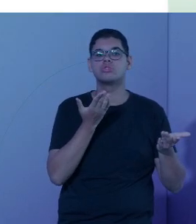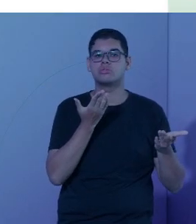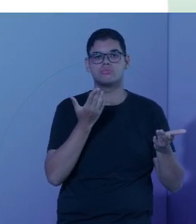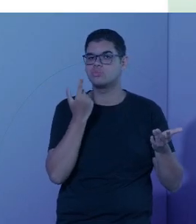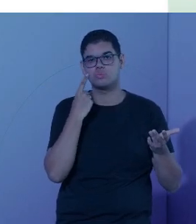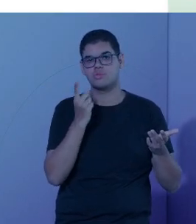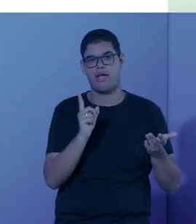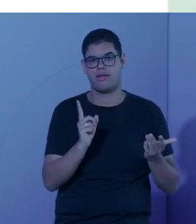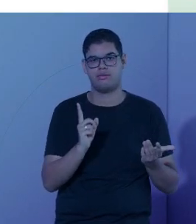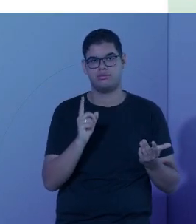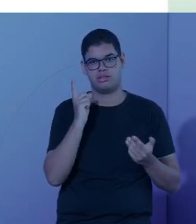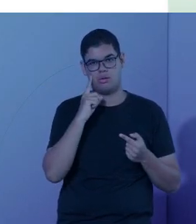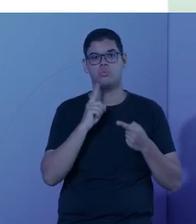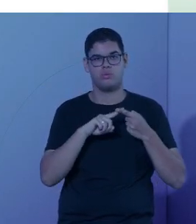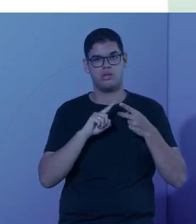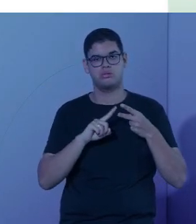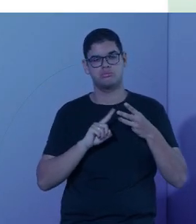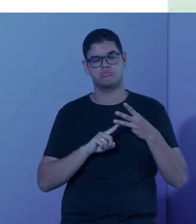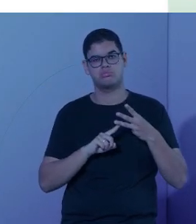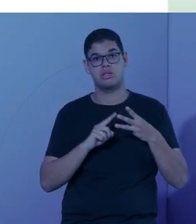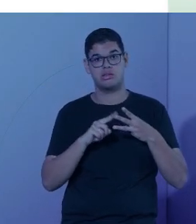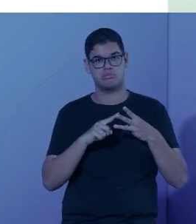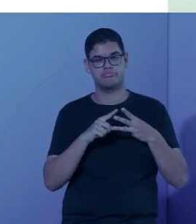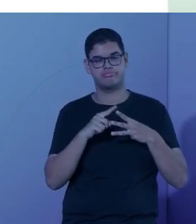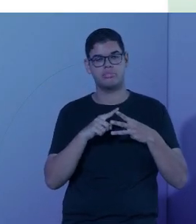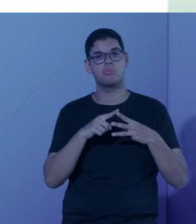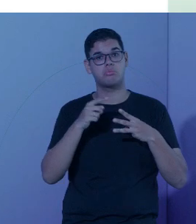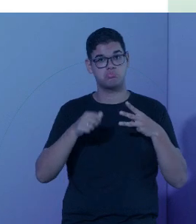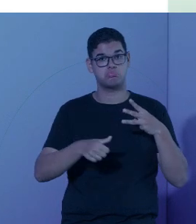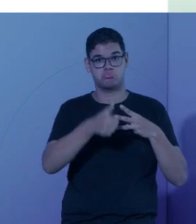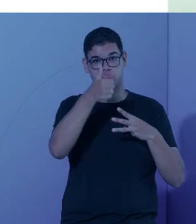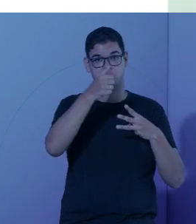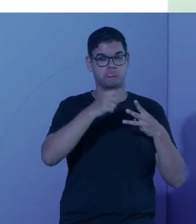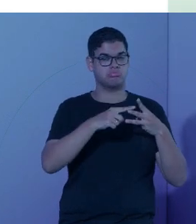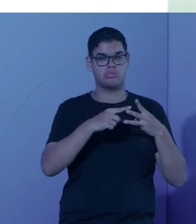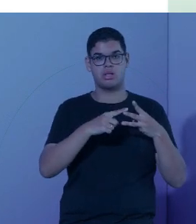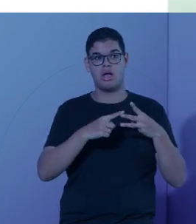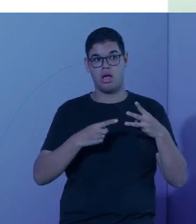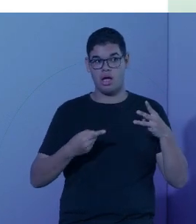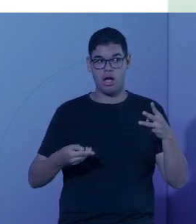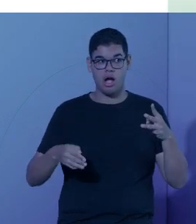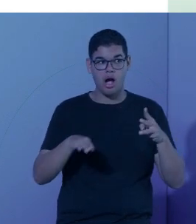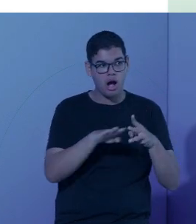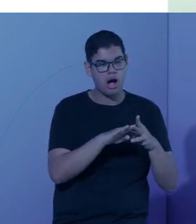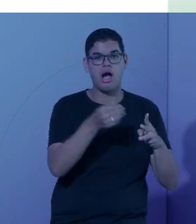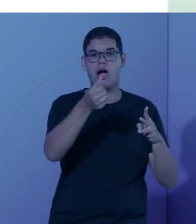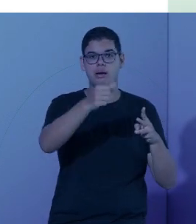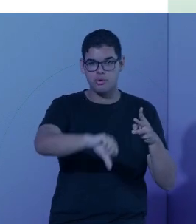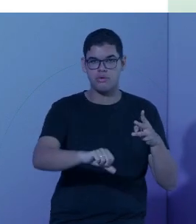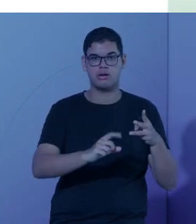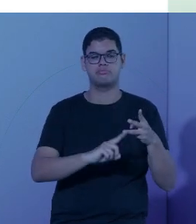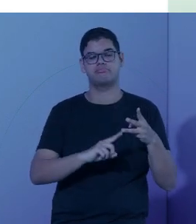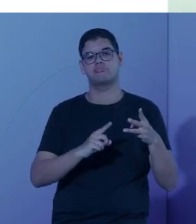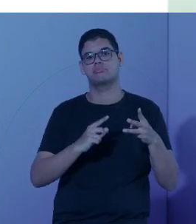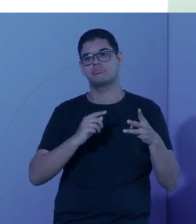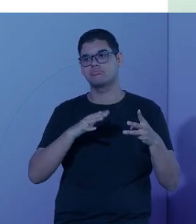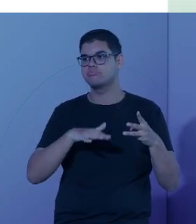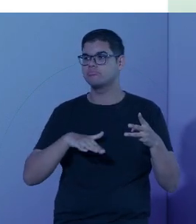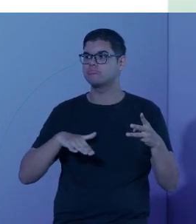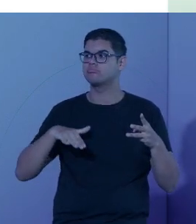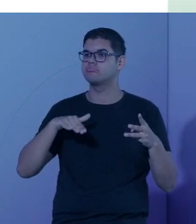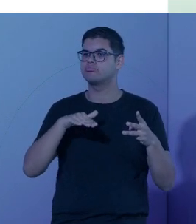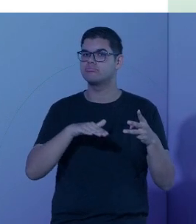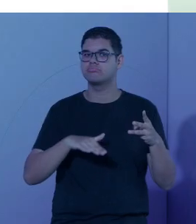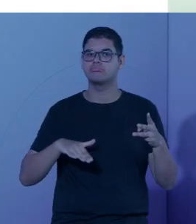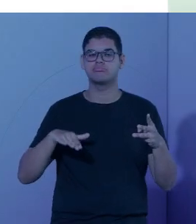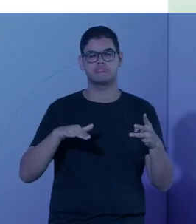Tá? Eu considerei também outros parâmetros, né? Desvio em relação aos 180 dias,